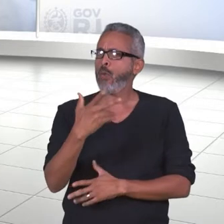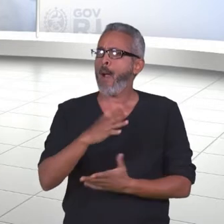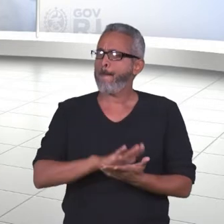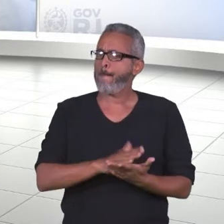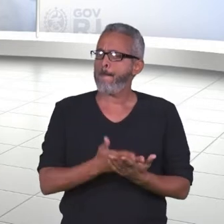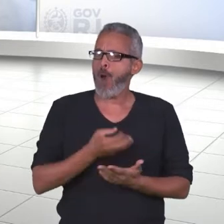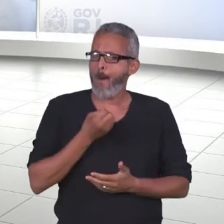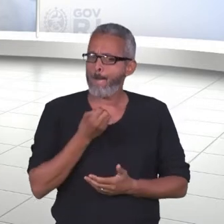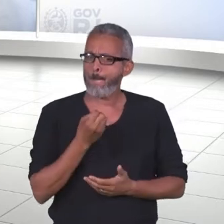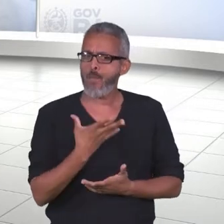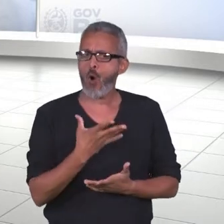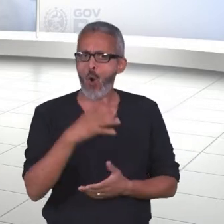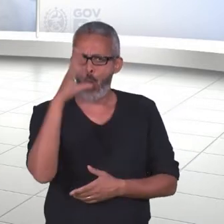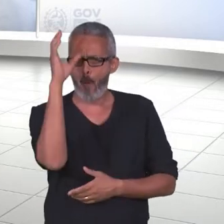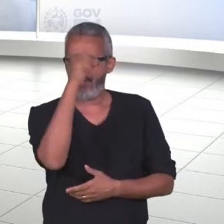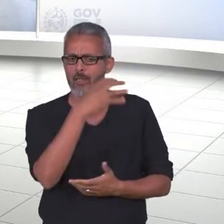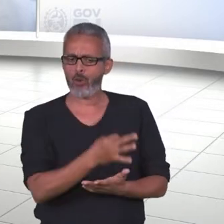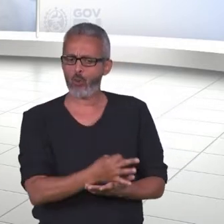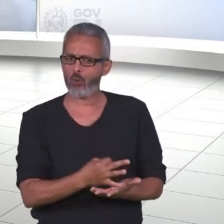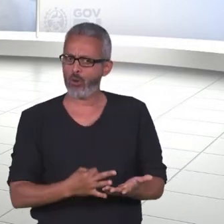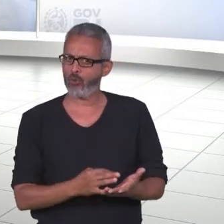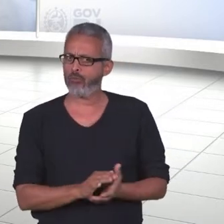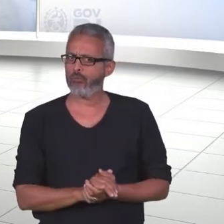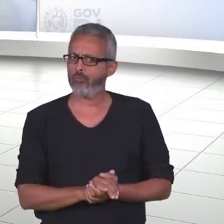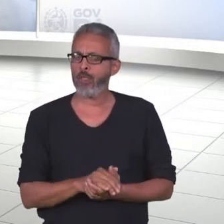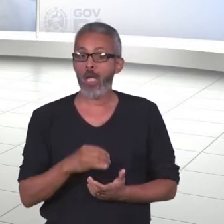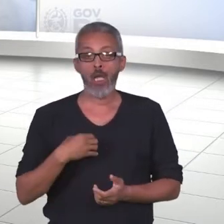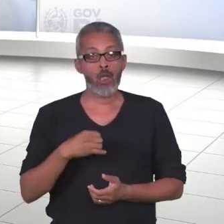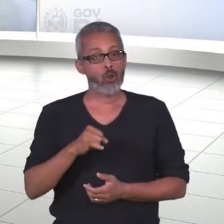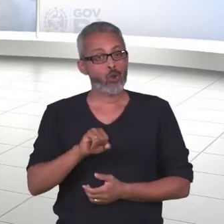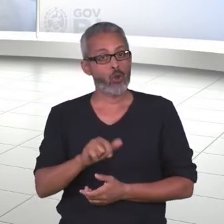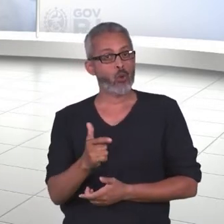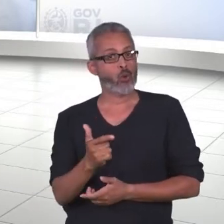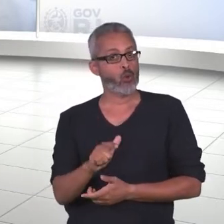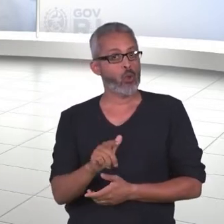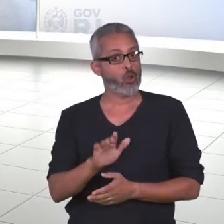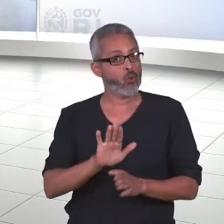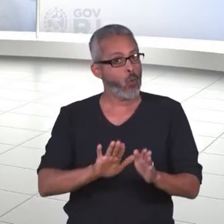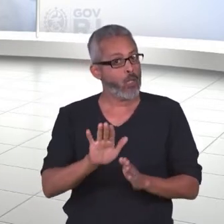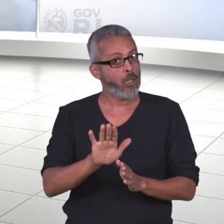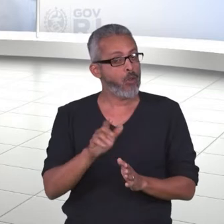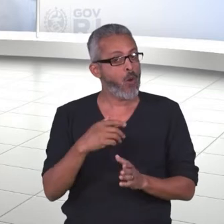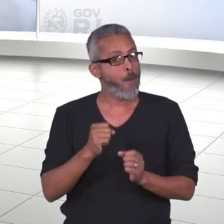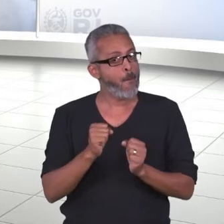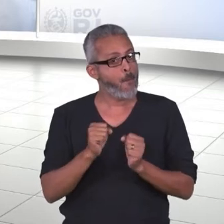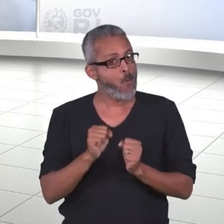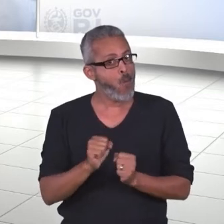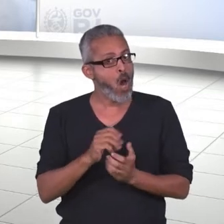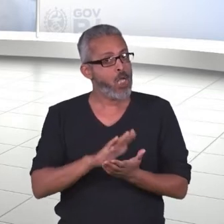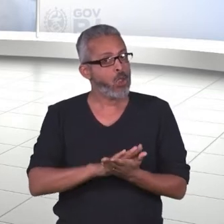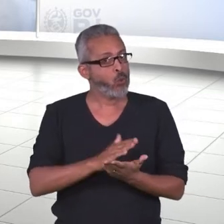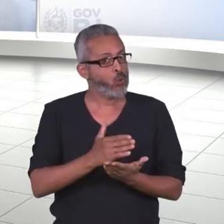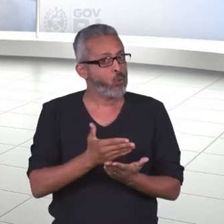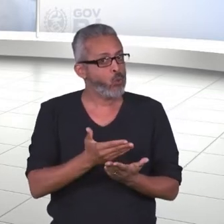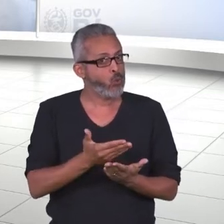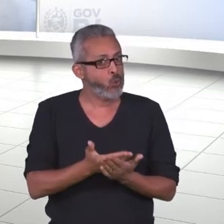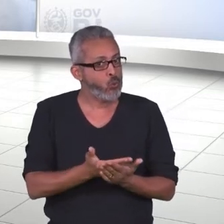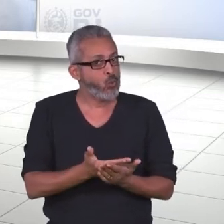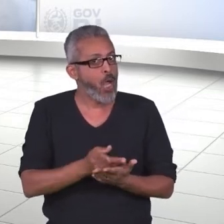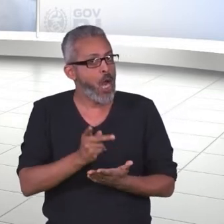uma boa interpretação e compreensão do texto. Se não tivermos esse cuidado, podemos fazer